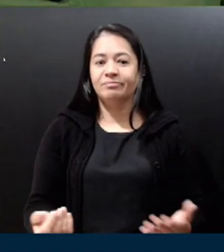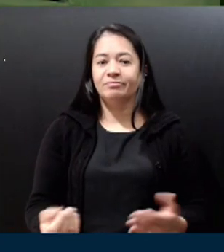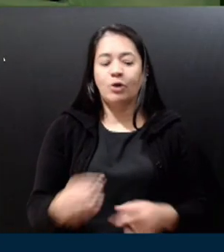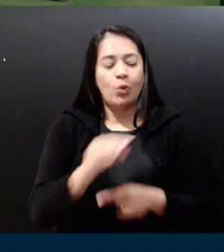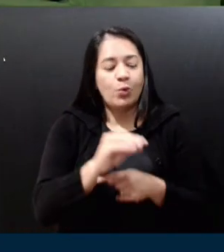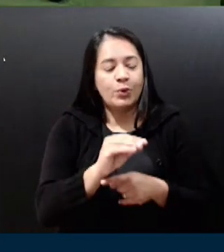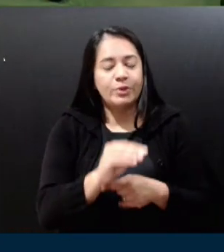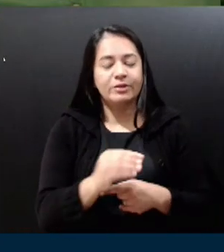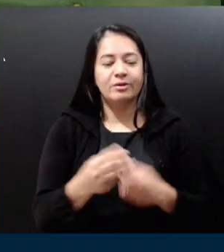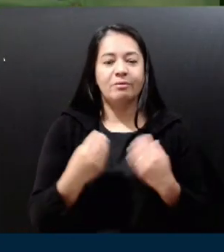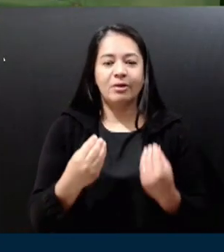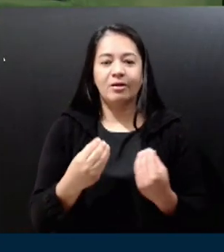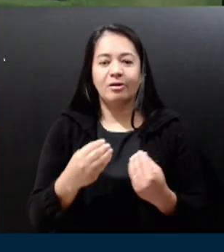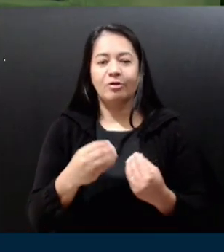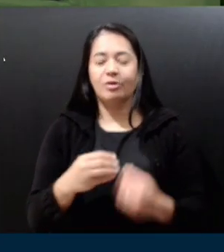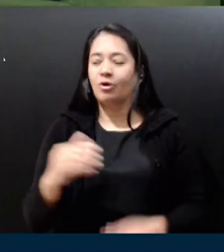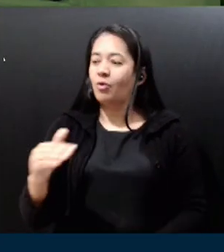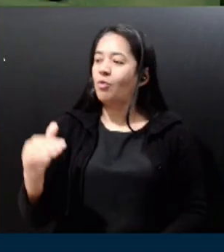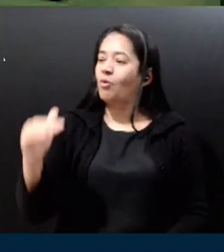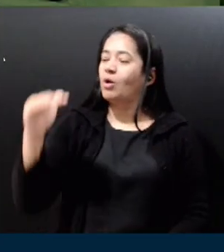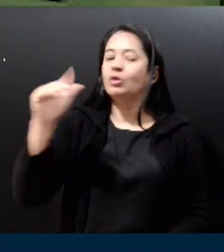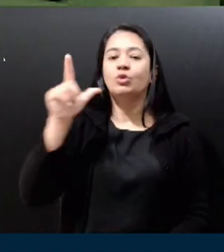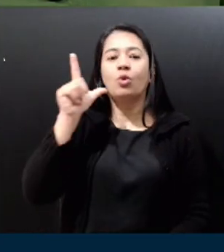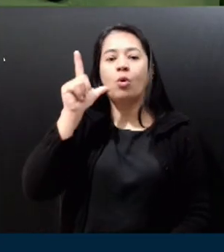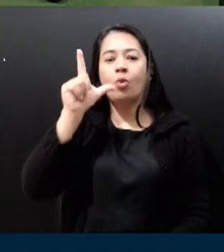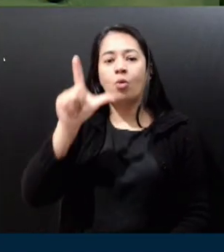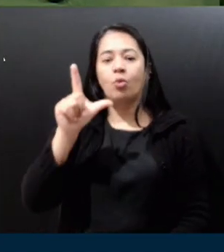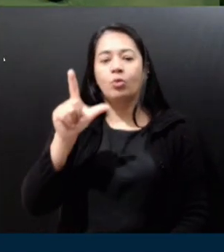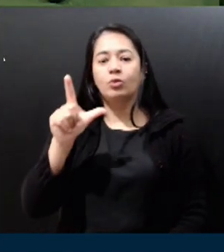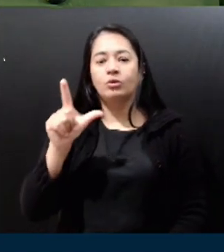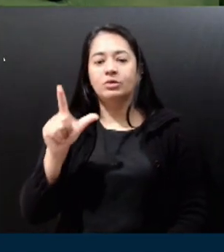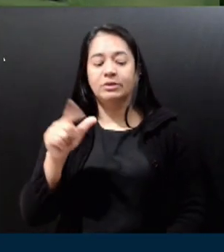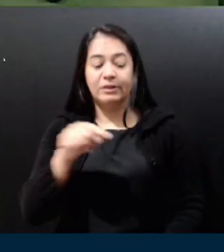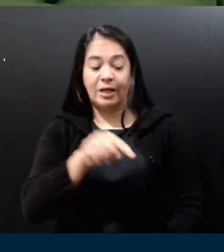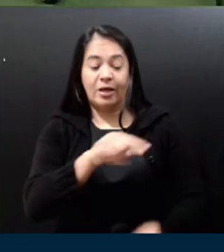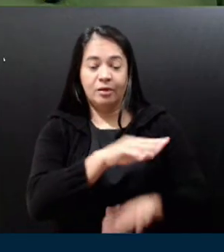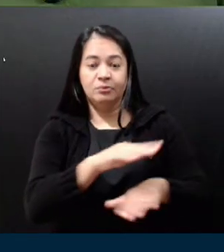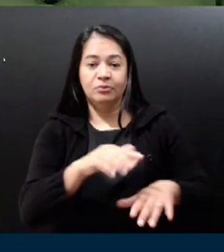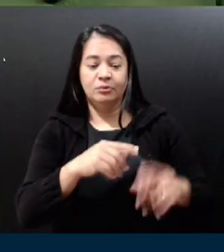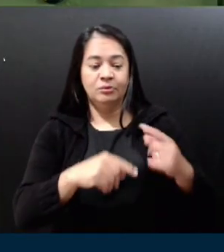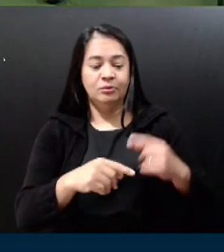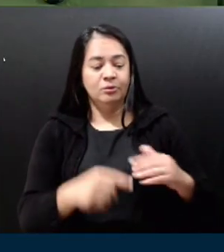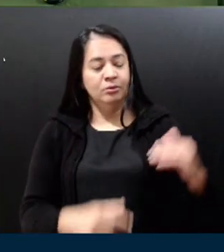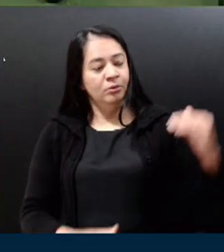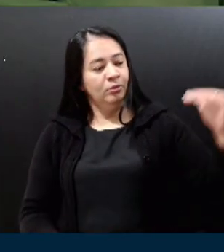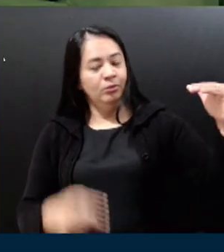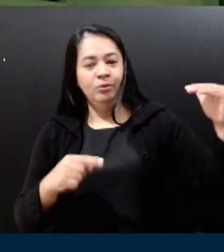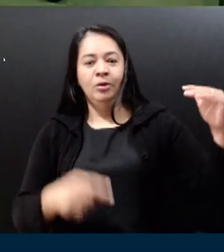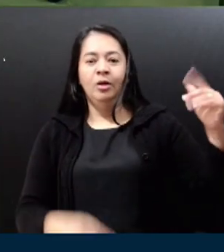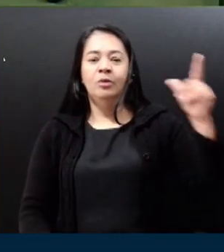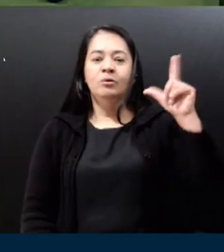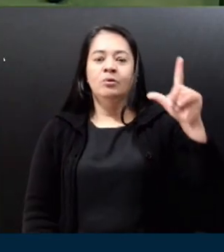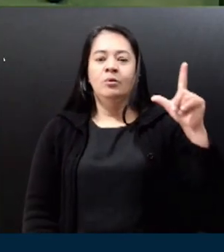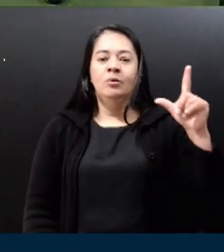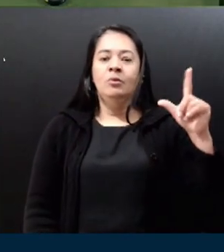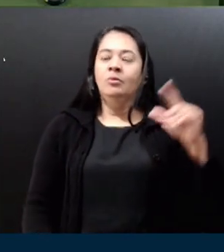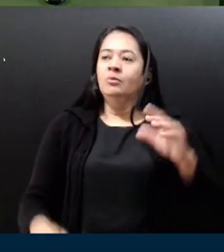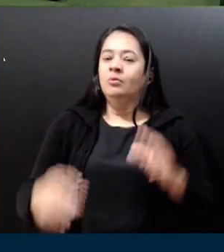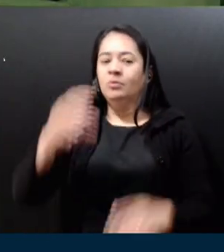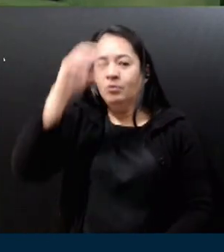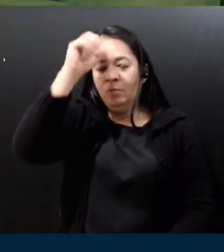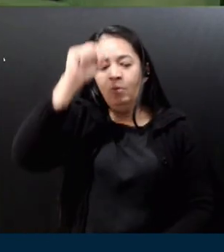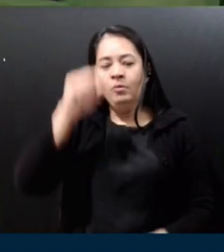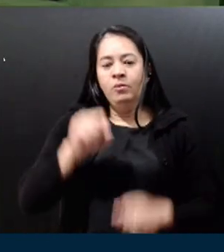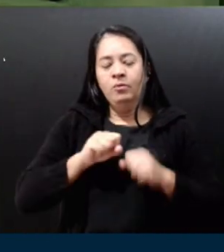um adulto possa quando essa criança possa se tornar adulto, ela possa repassar o que foi aprendido na infância, né, o